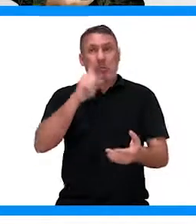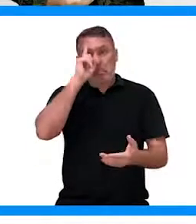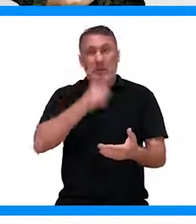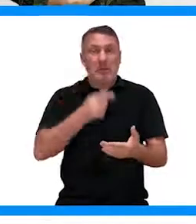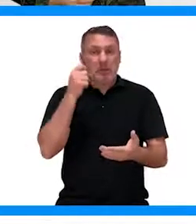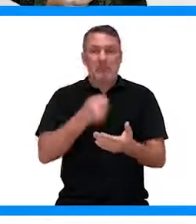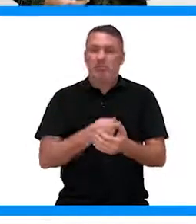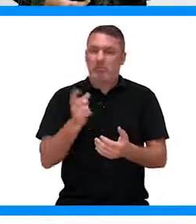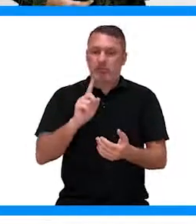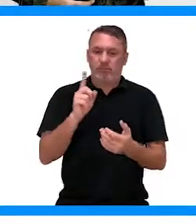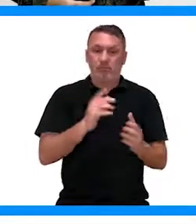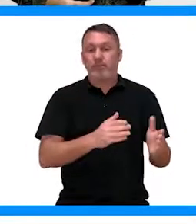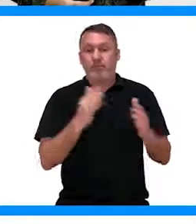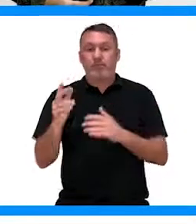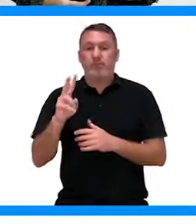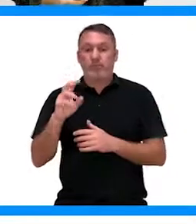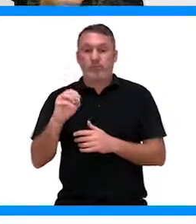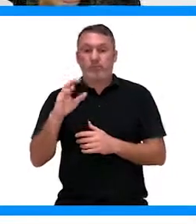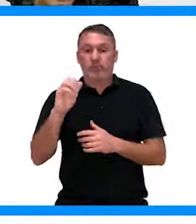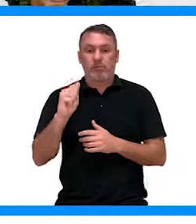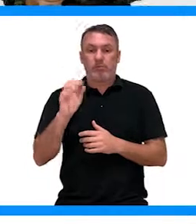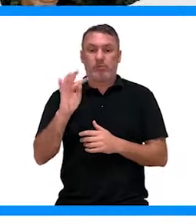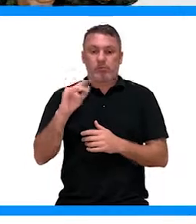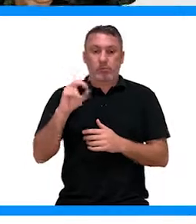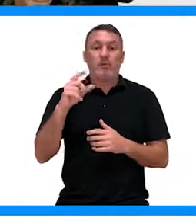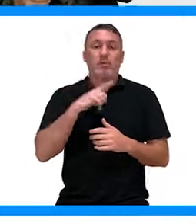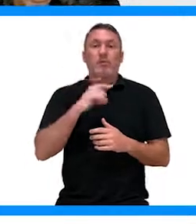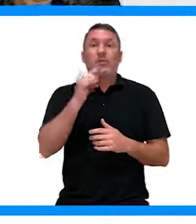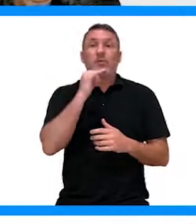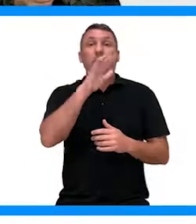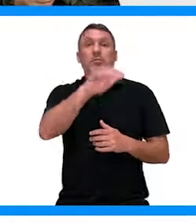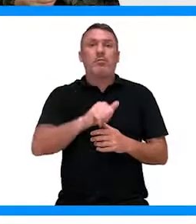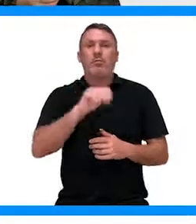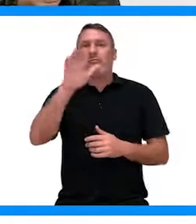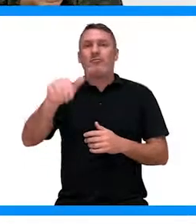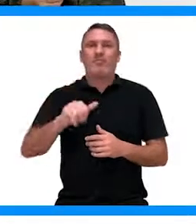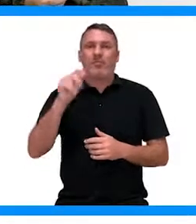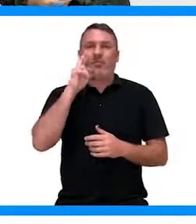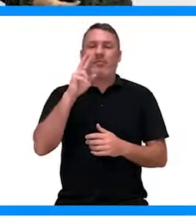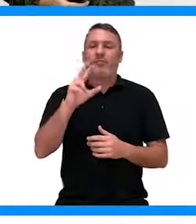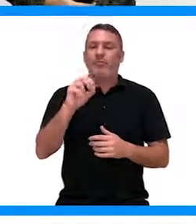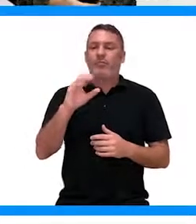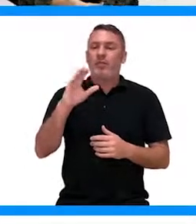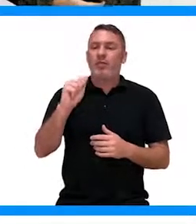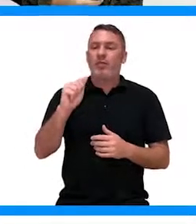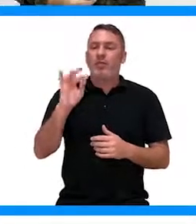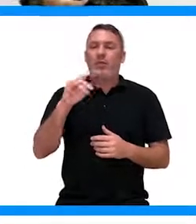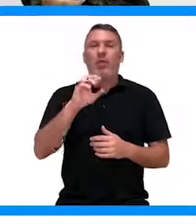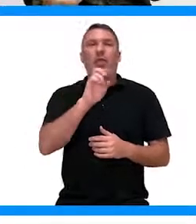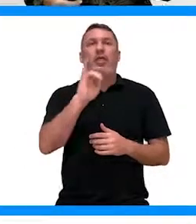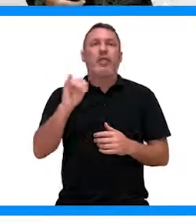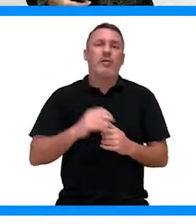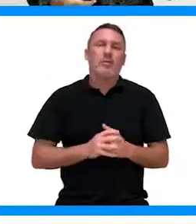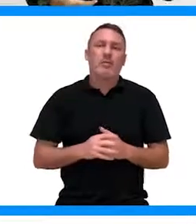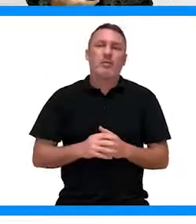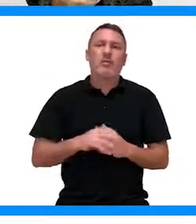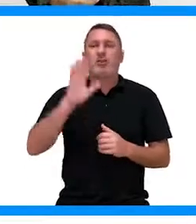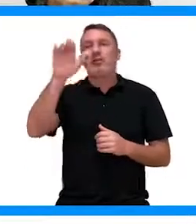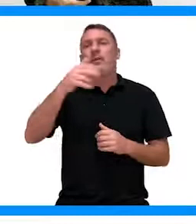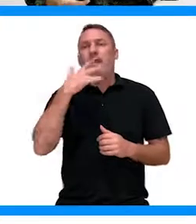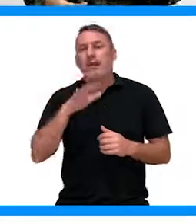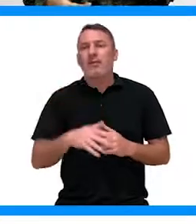pouco diferente, não como uma ordem mesmo. E no vocativo, a gente tem um chamamento. Ei, vem aqui, esse ei,